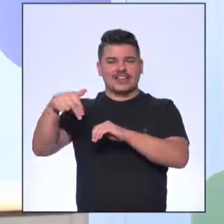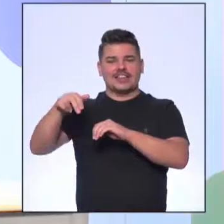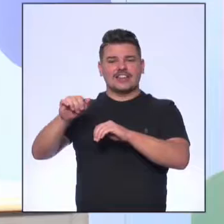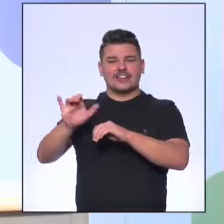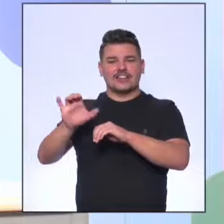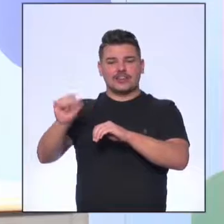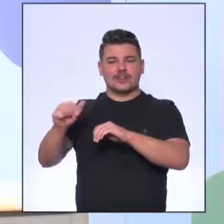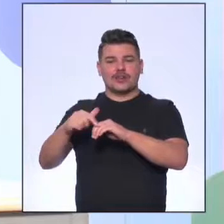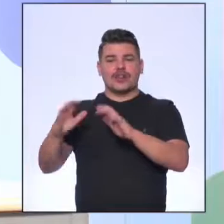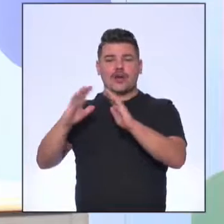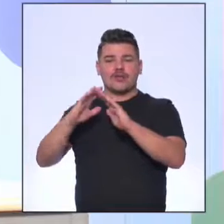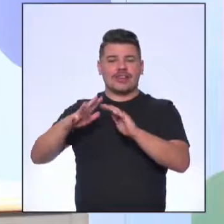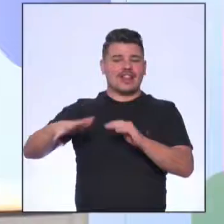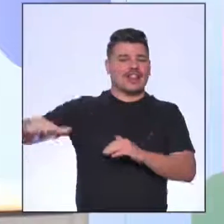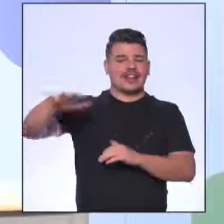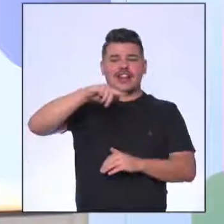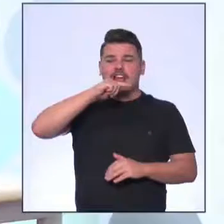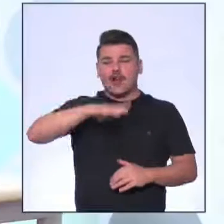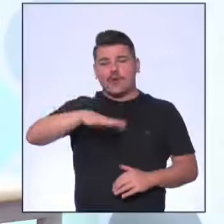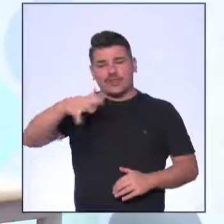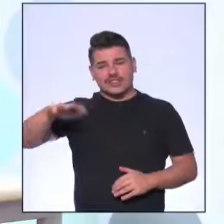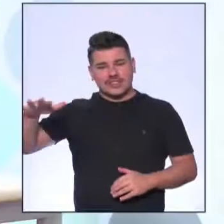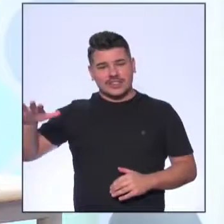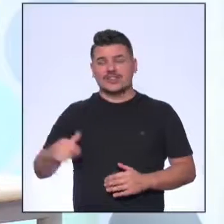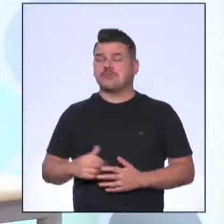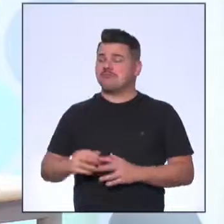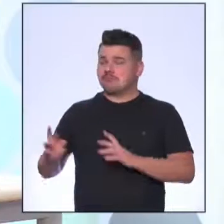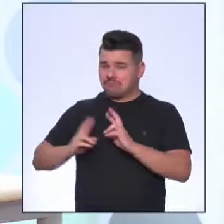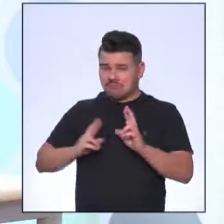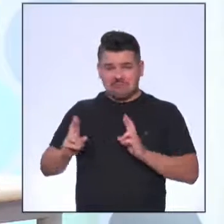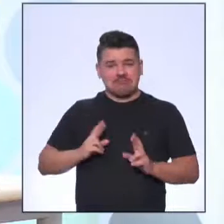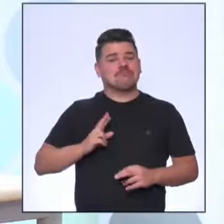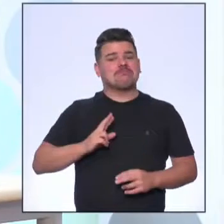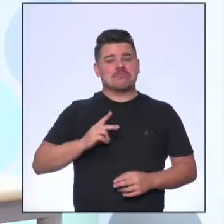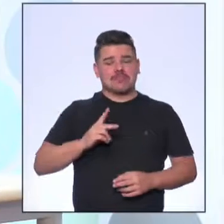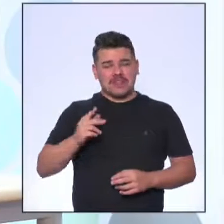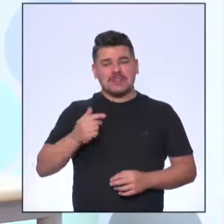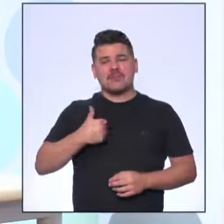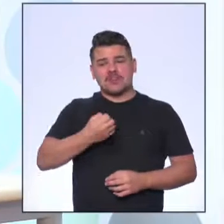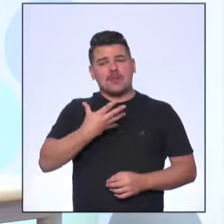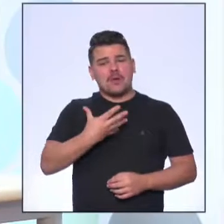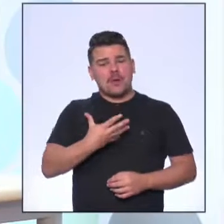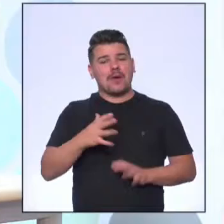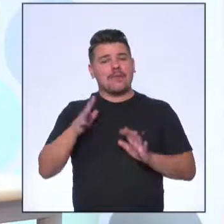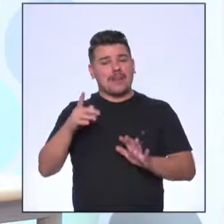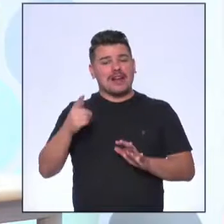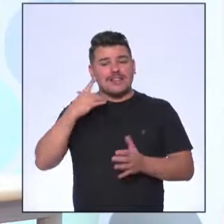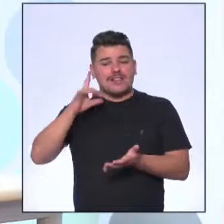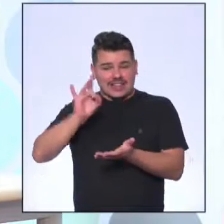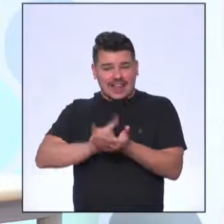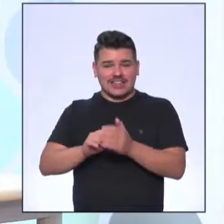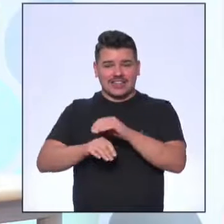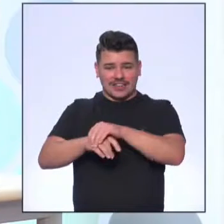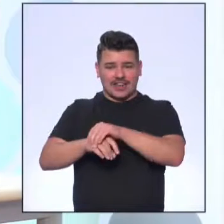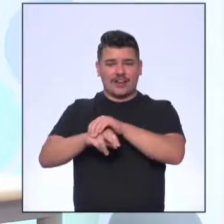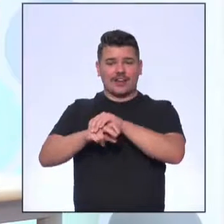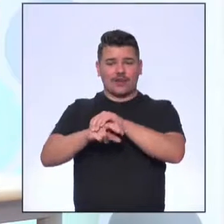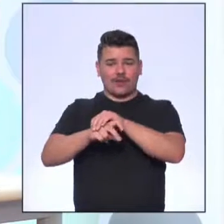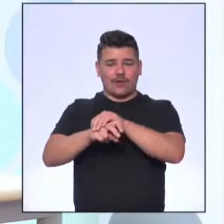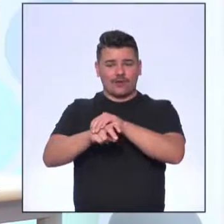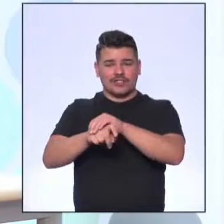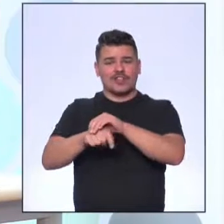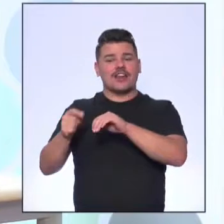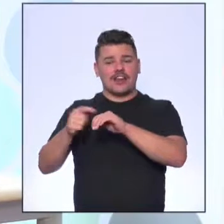o oceano. Olha que interessante essa resposta, né? Porque, na realidade, a concha realmente é o